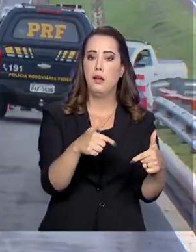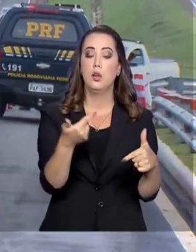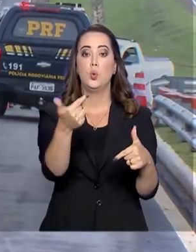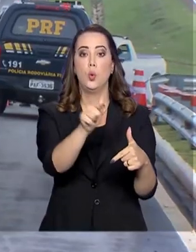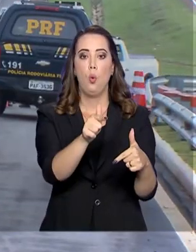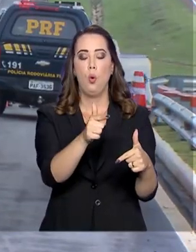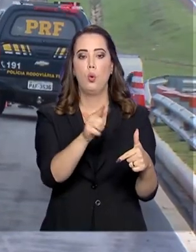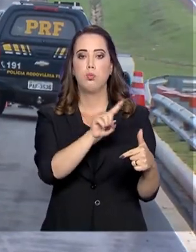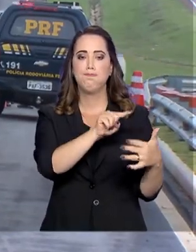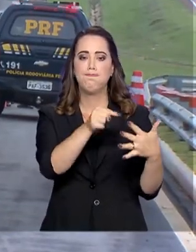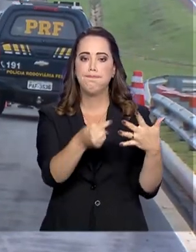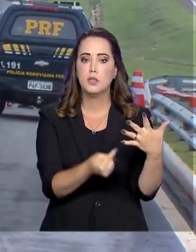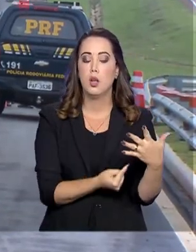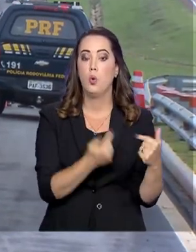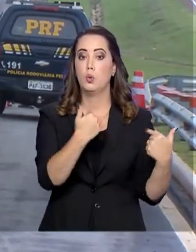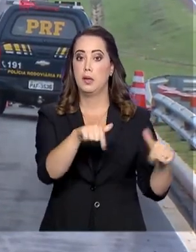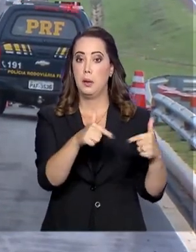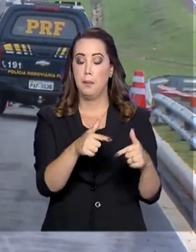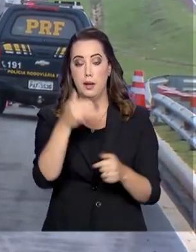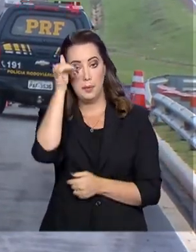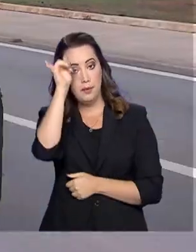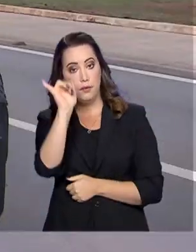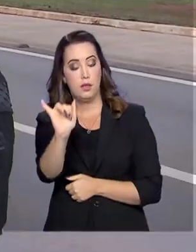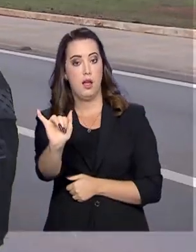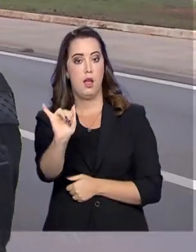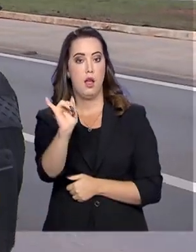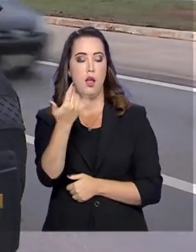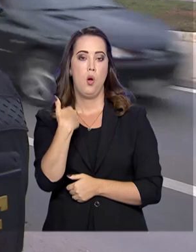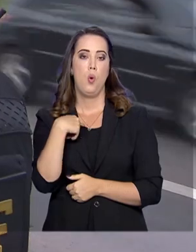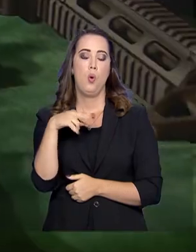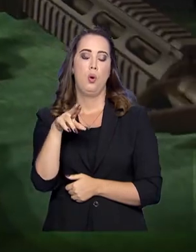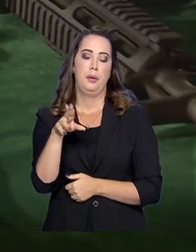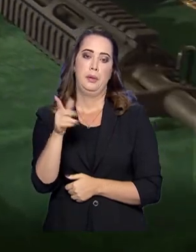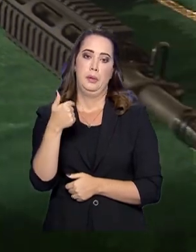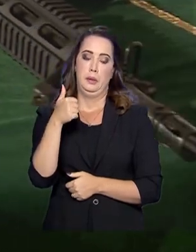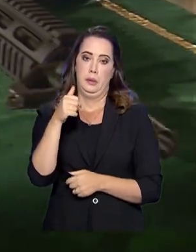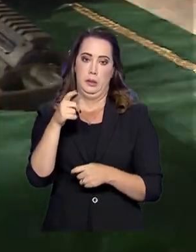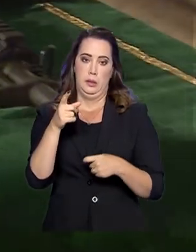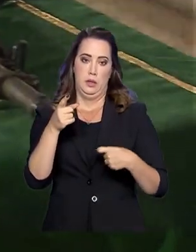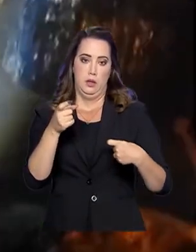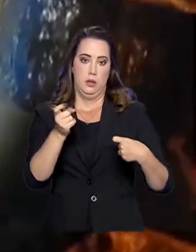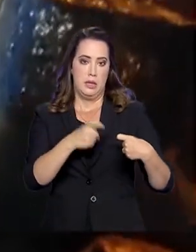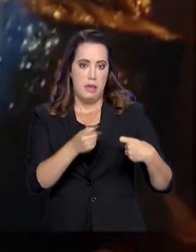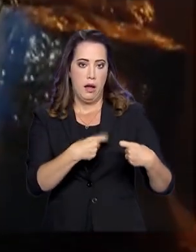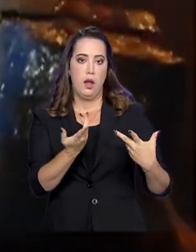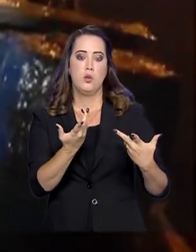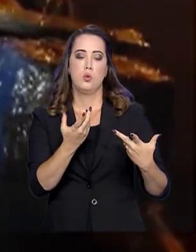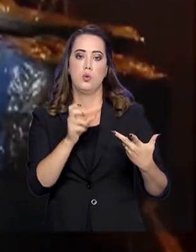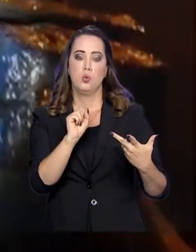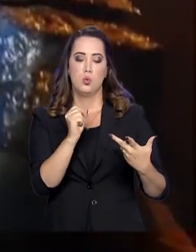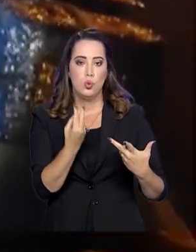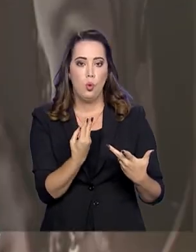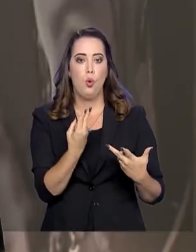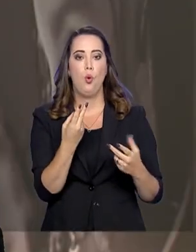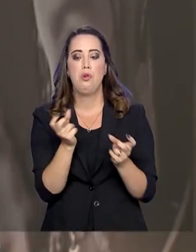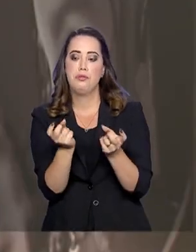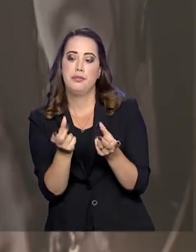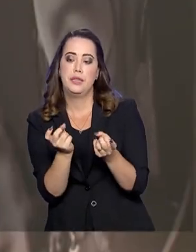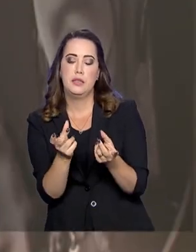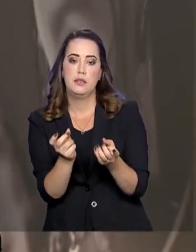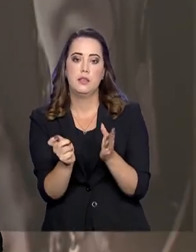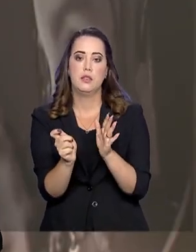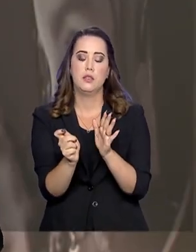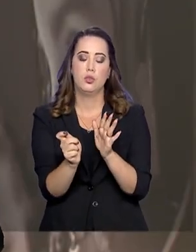frentes. As operações visam o combate à exploração sexual infantil e ao tráfico de armas e drogas. No de